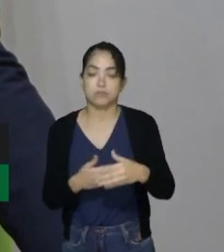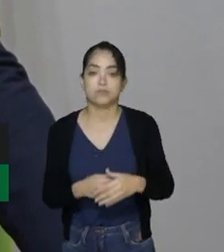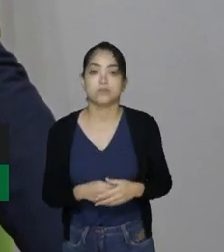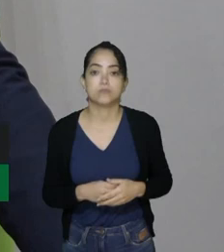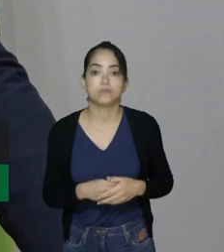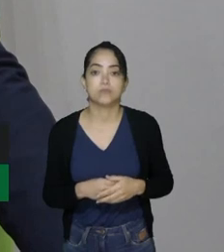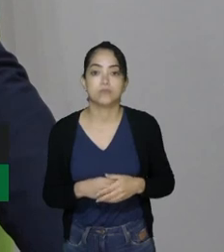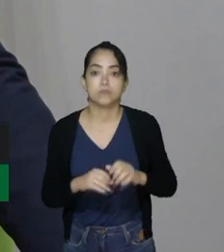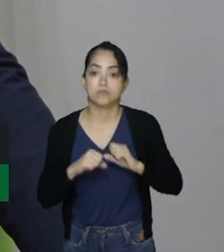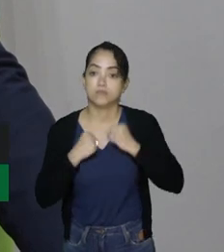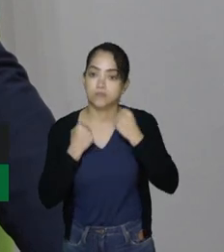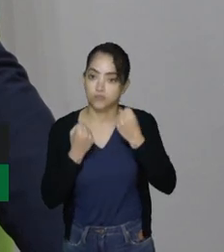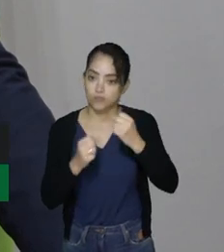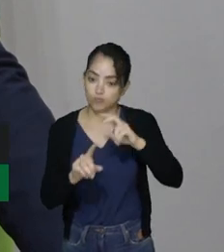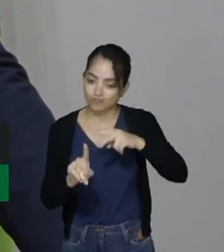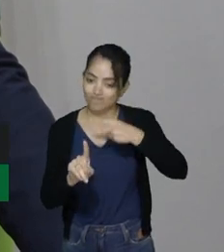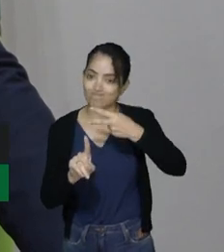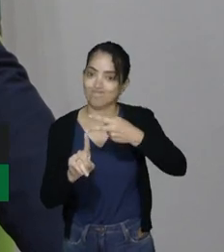esforço redobrado.